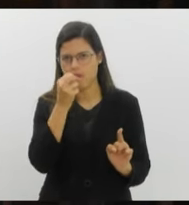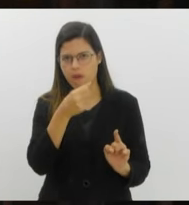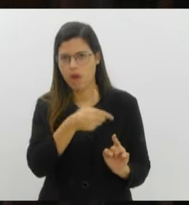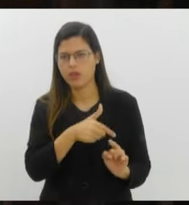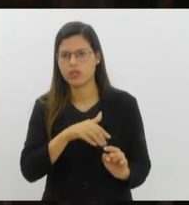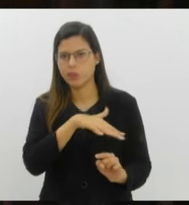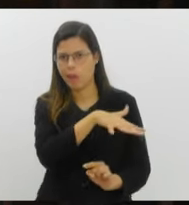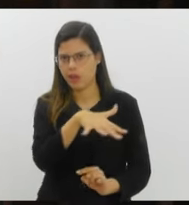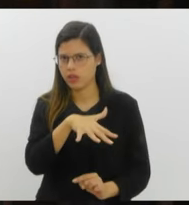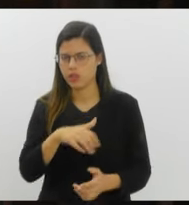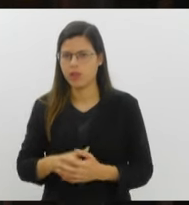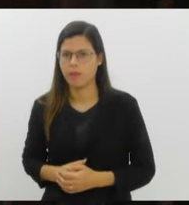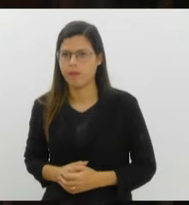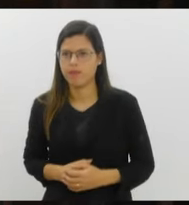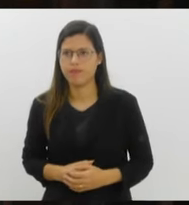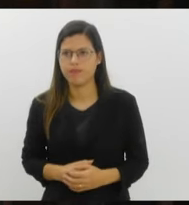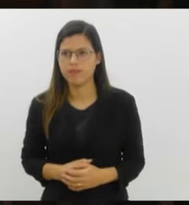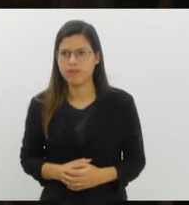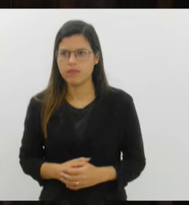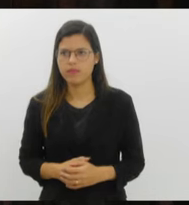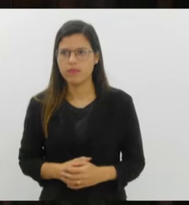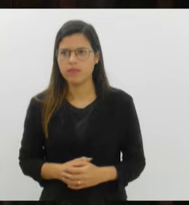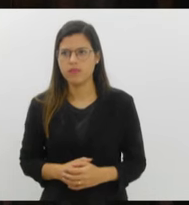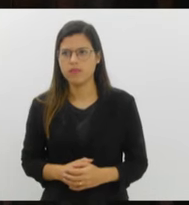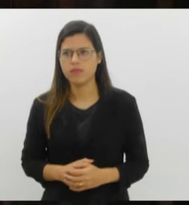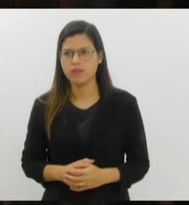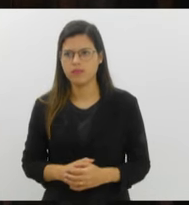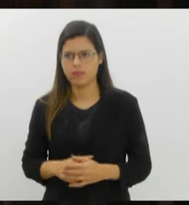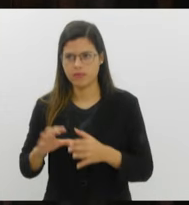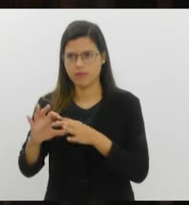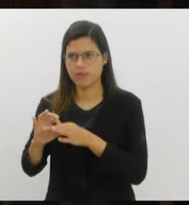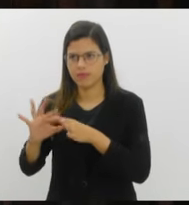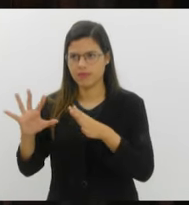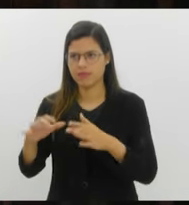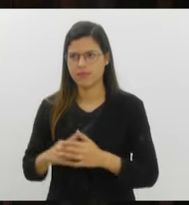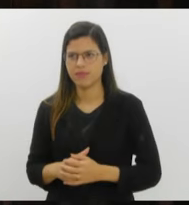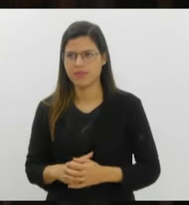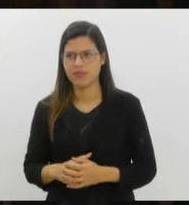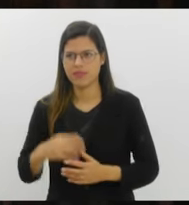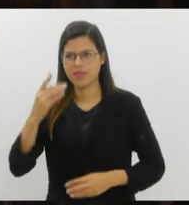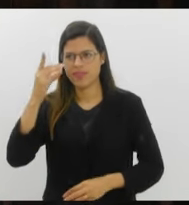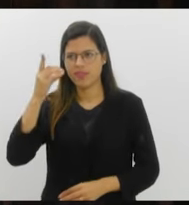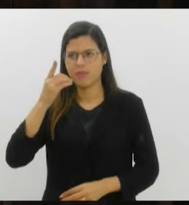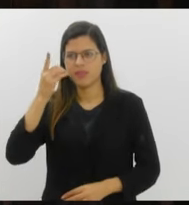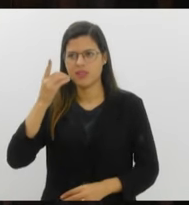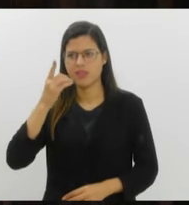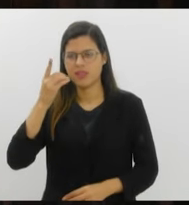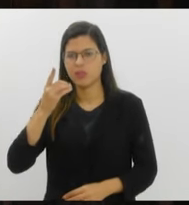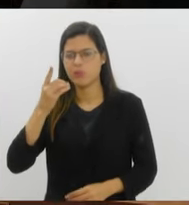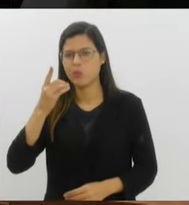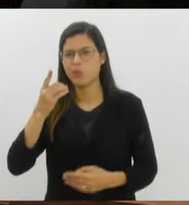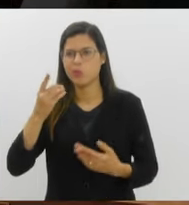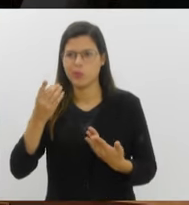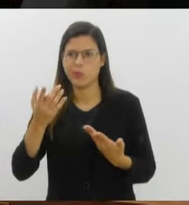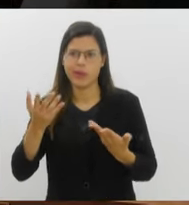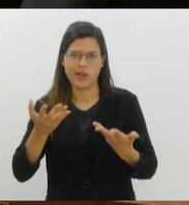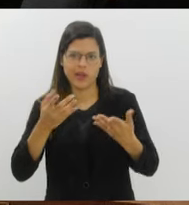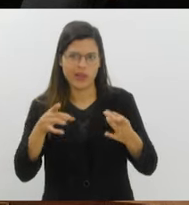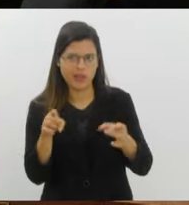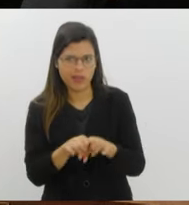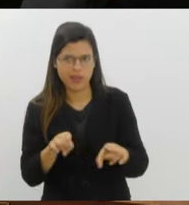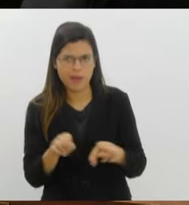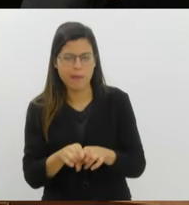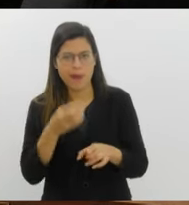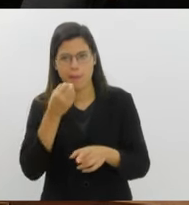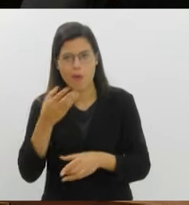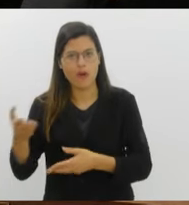Antes de encerrar, uma parte, concedo. Deputado, queria também te dar boas-vindas, valorizar no